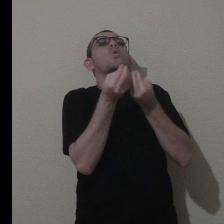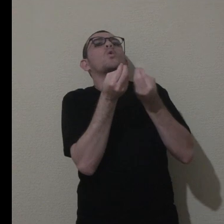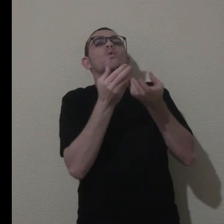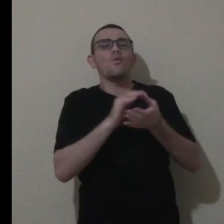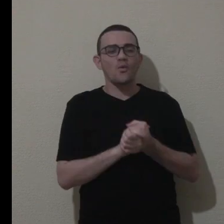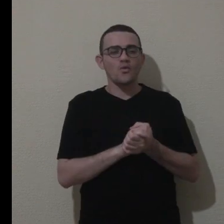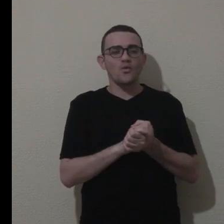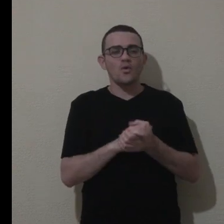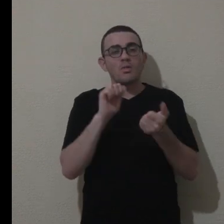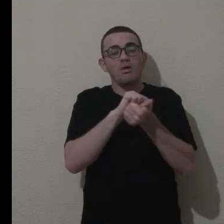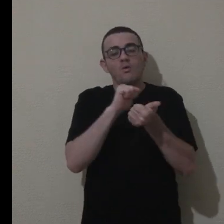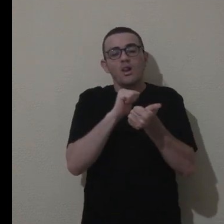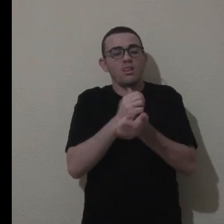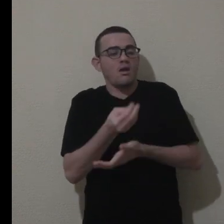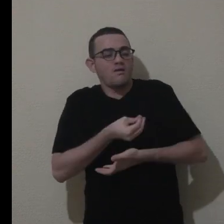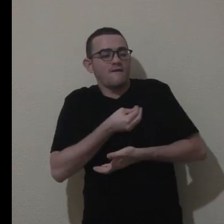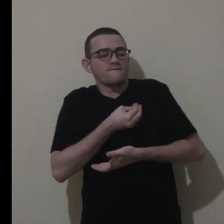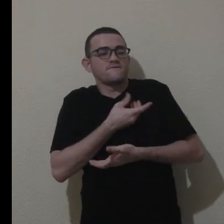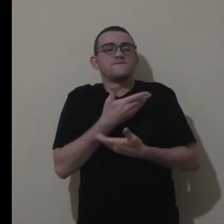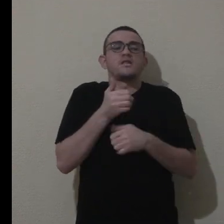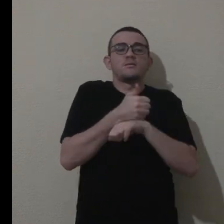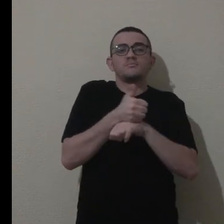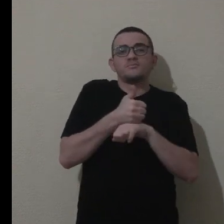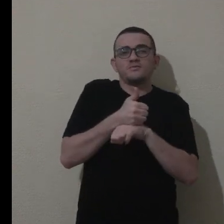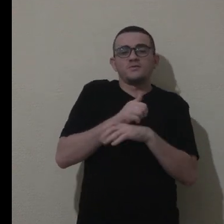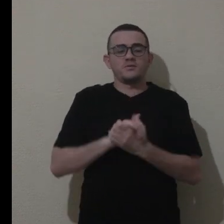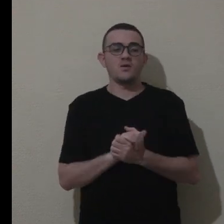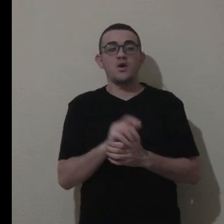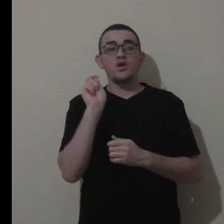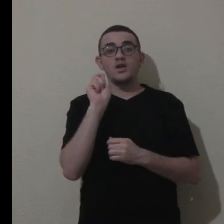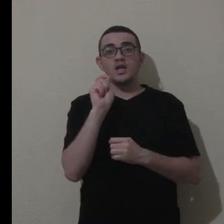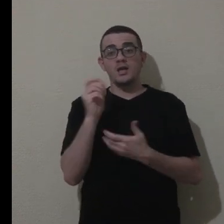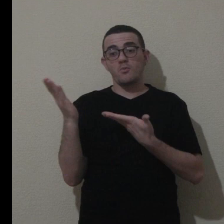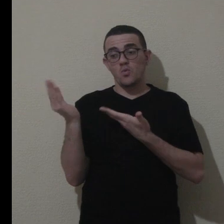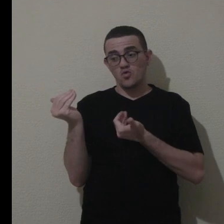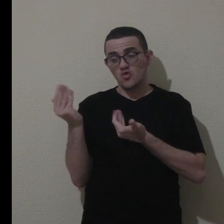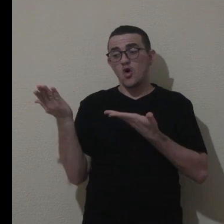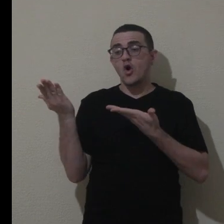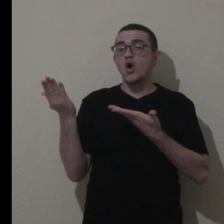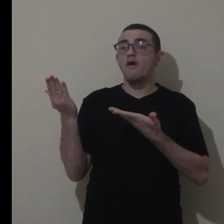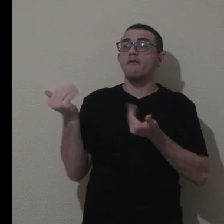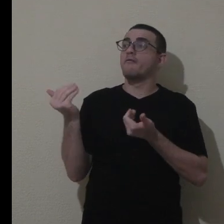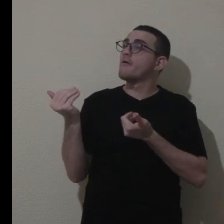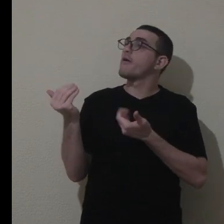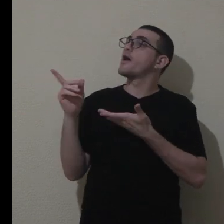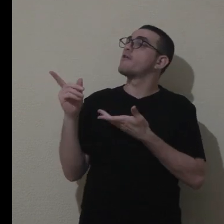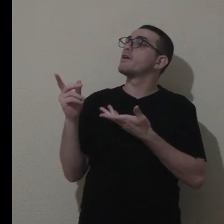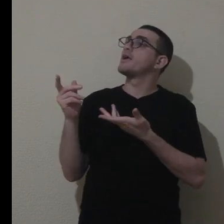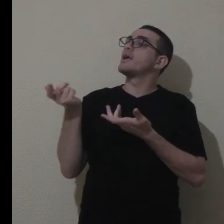né, qualidades na vida profissional? E que talvez para os jovens aí a questão